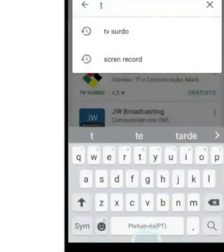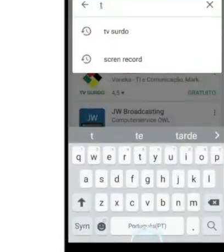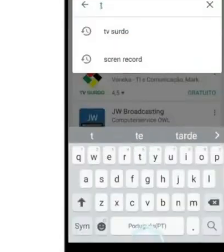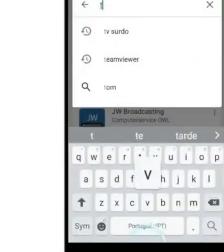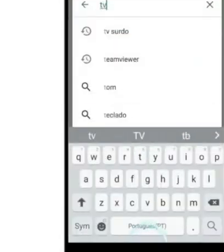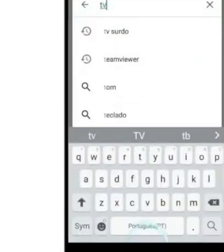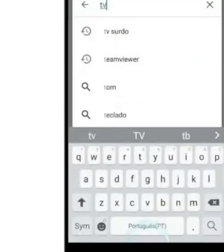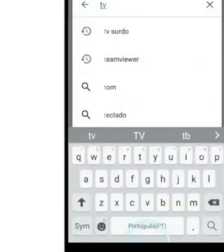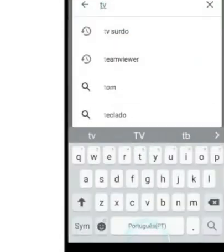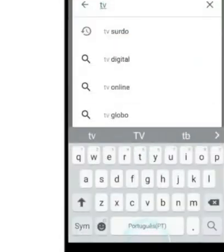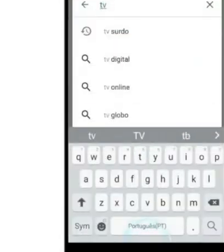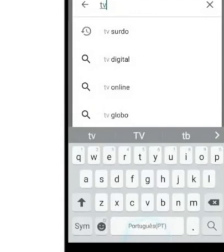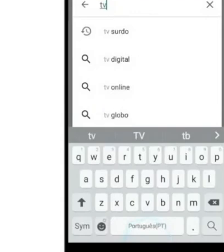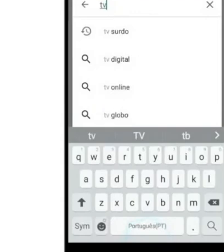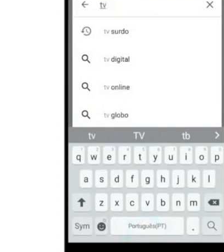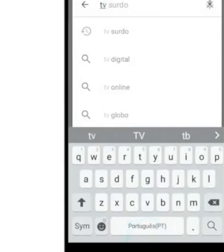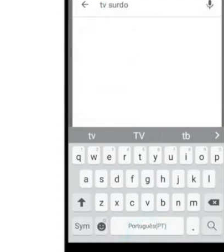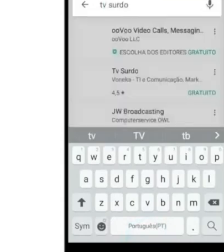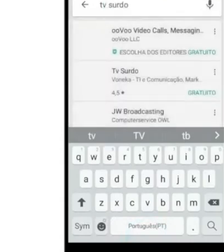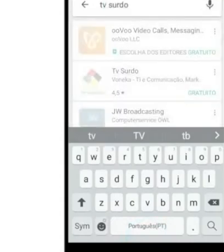Procure TV Surdo.